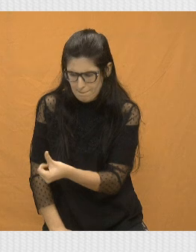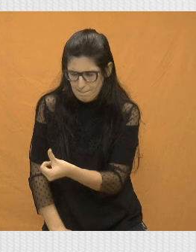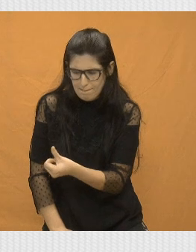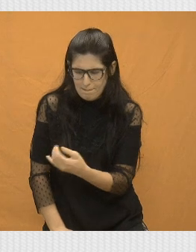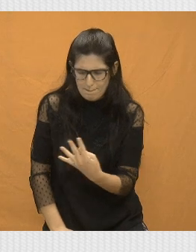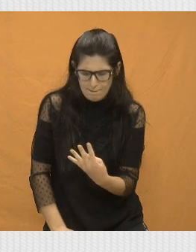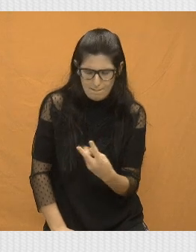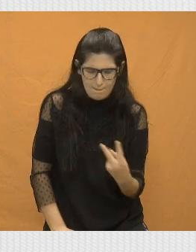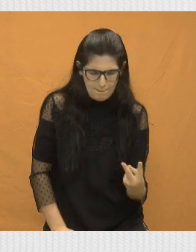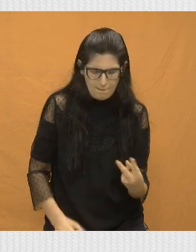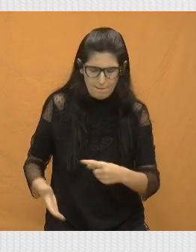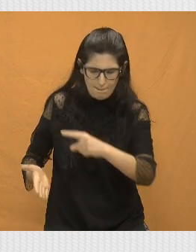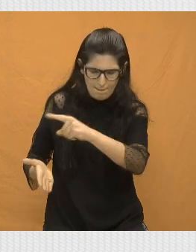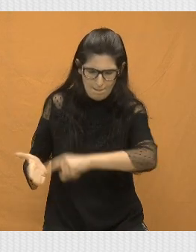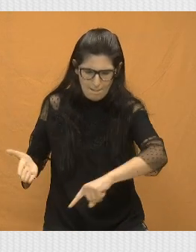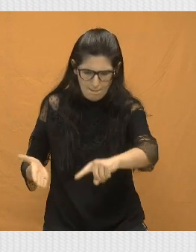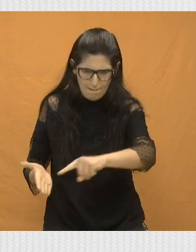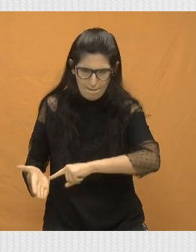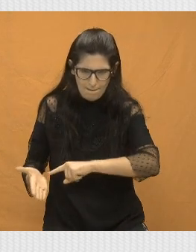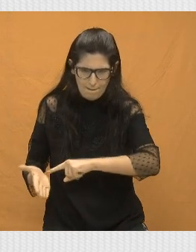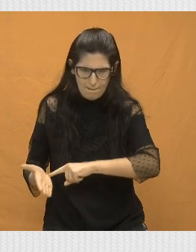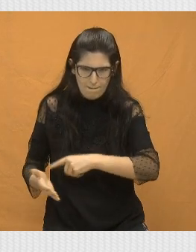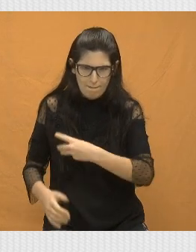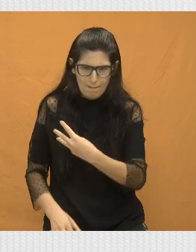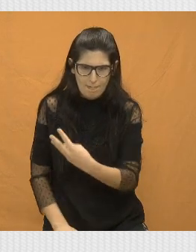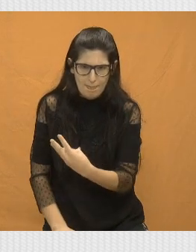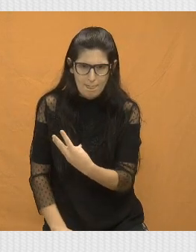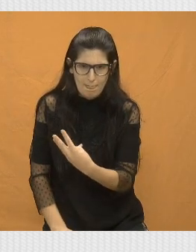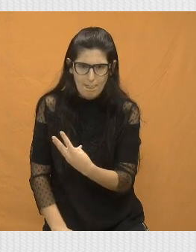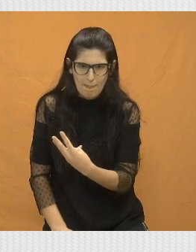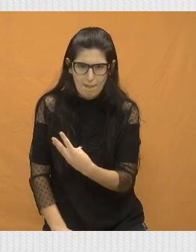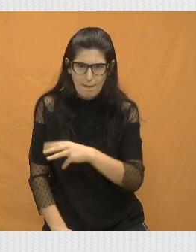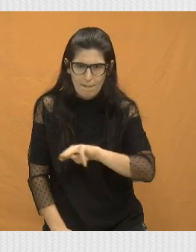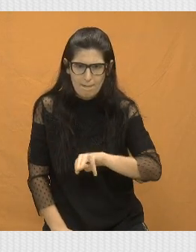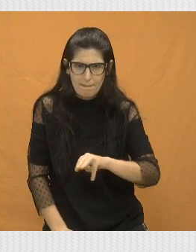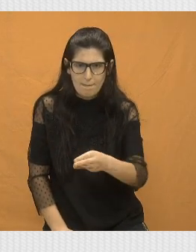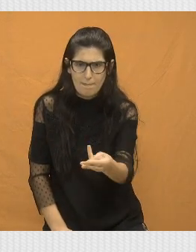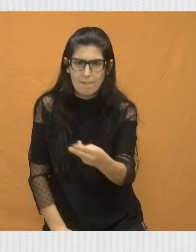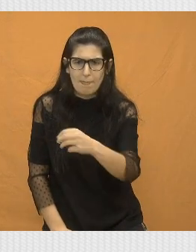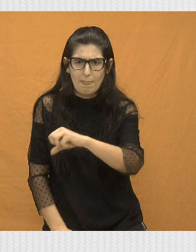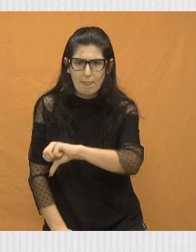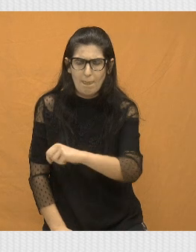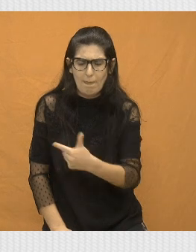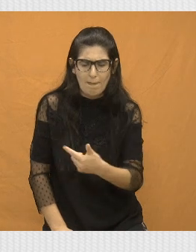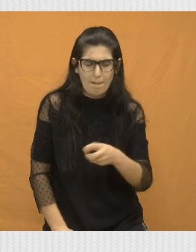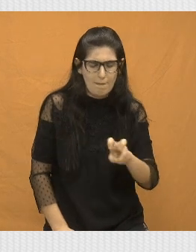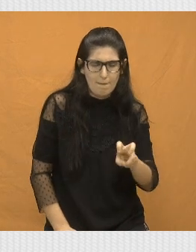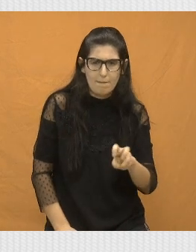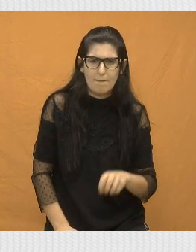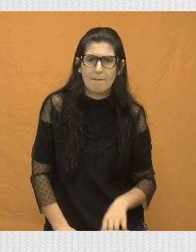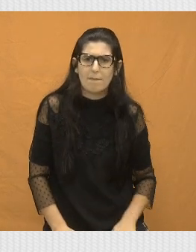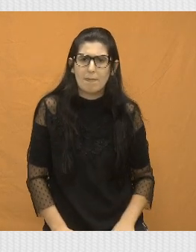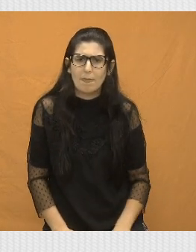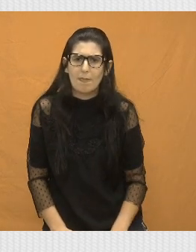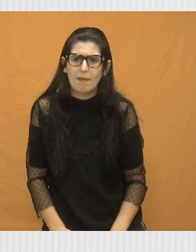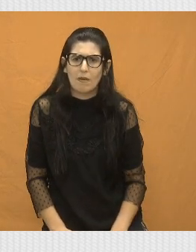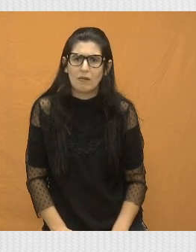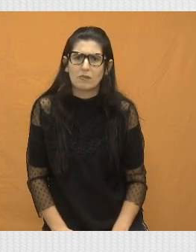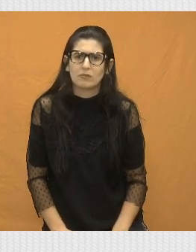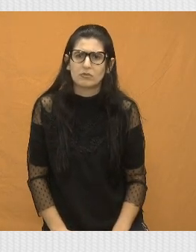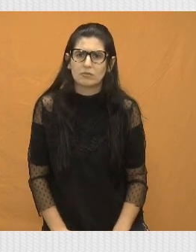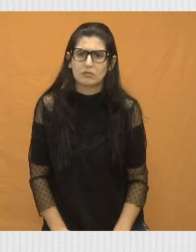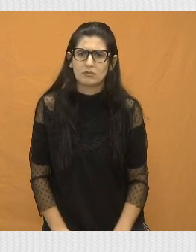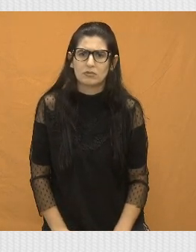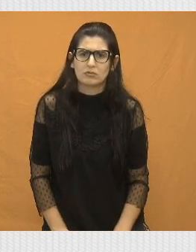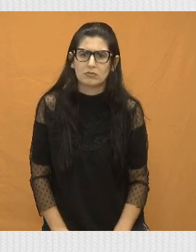774.642, cancelou-se 3.925 e ainda sobra um saldo de 15.240.